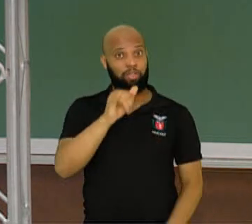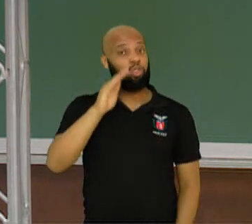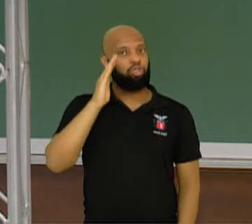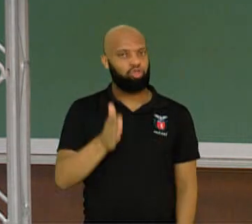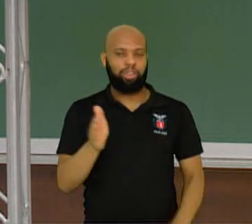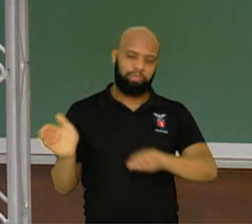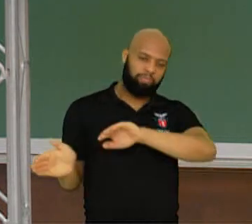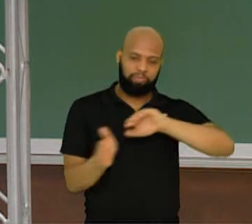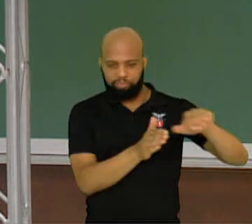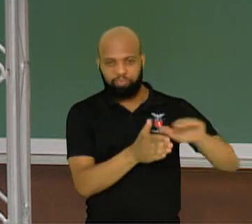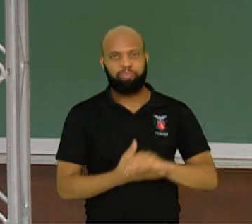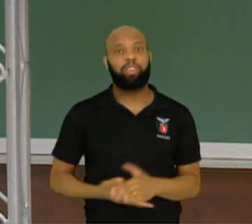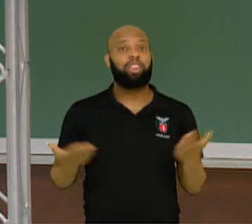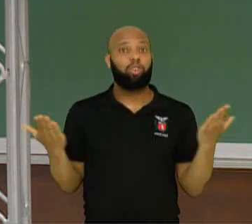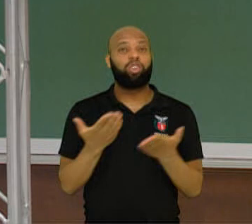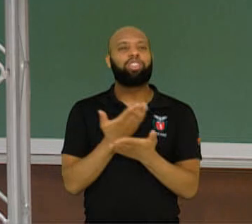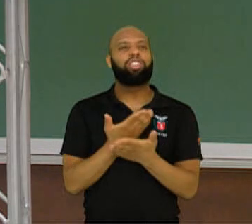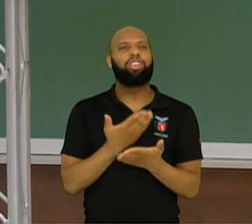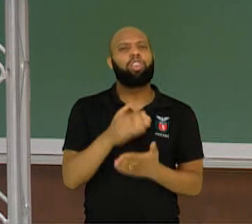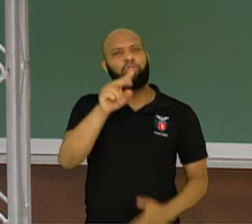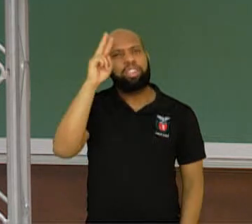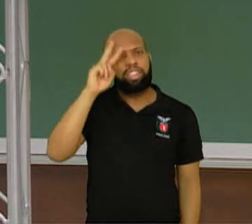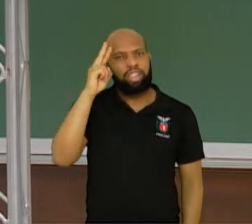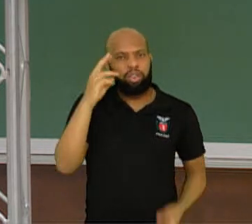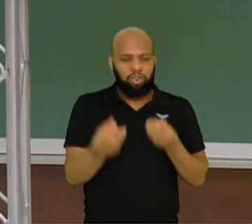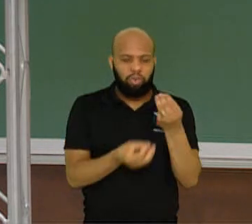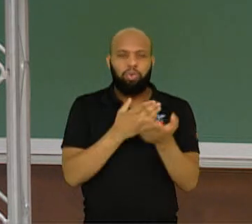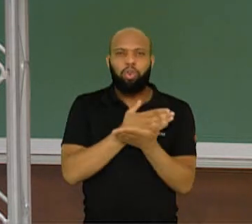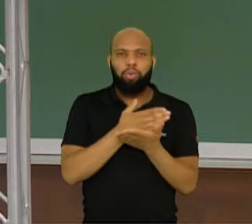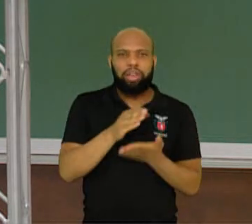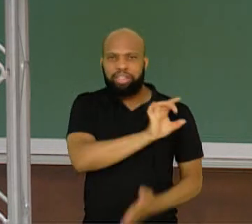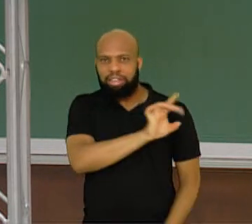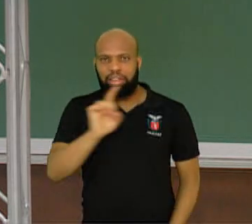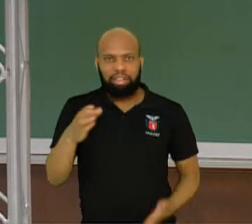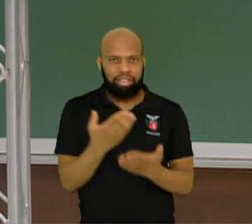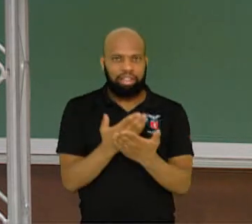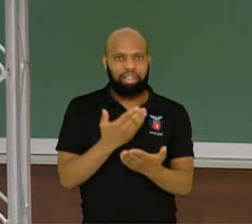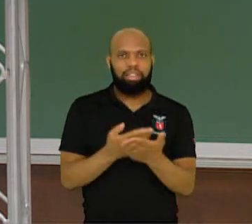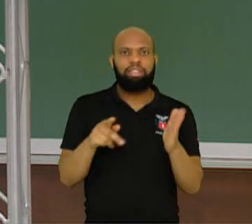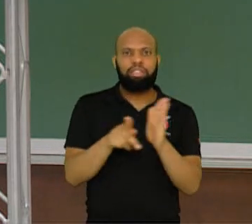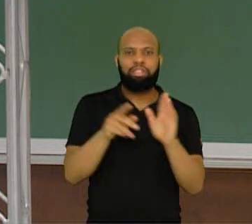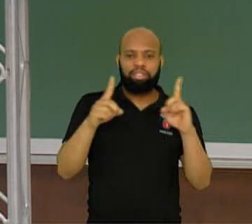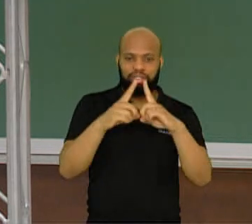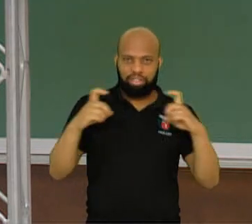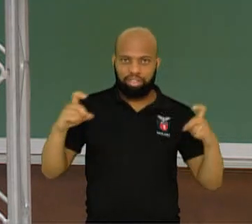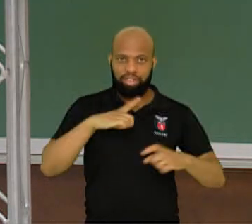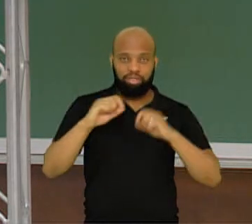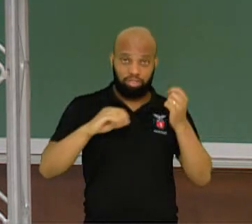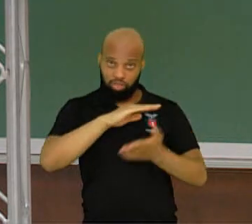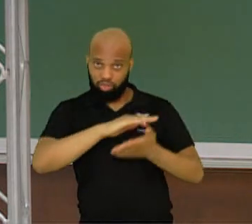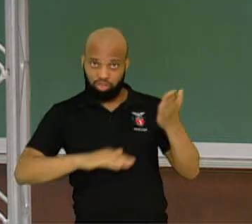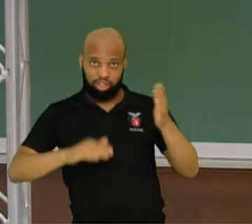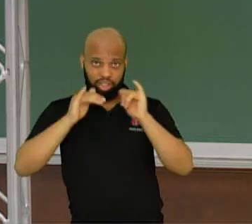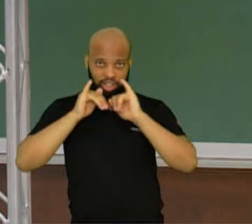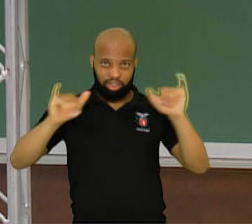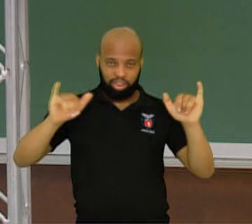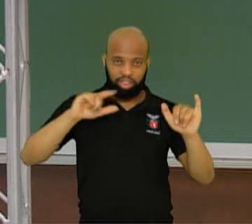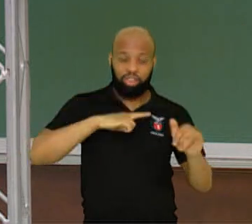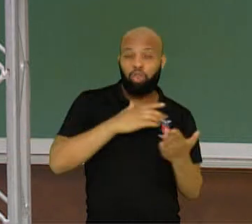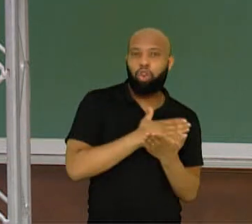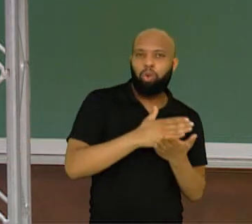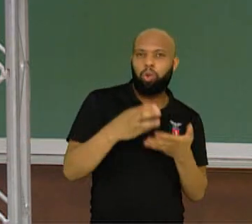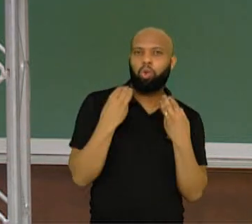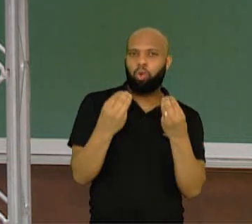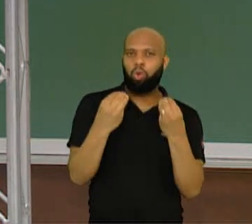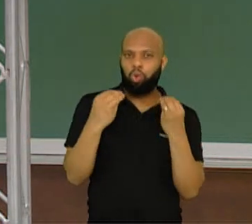dados, vamos começar a nossa aula de hoje? Vocês lembram como que a gente começa cada aula de ciências? Tirando os recadinhos, nós começamos com o